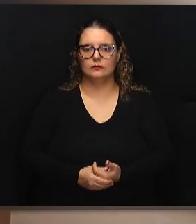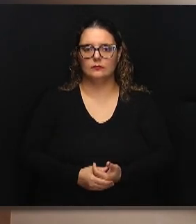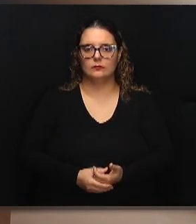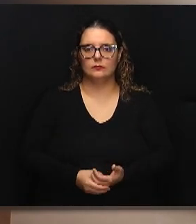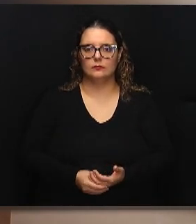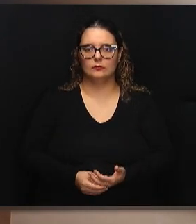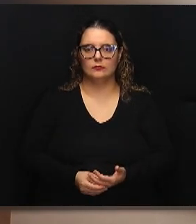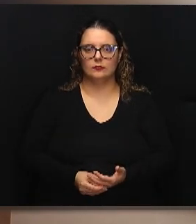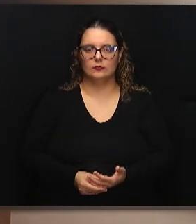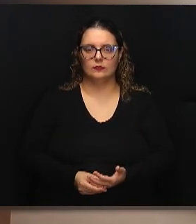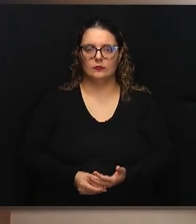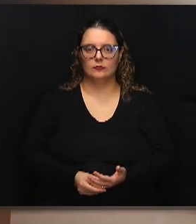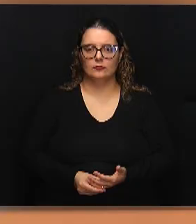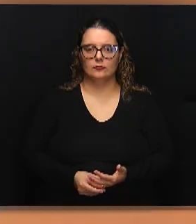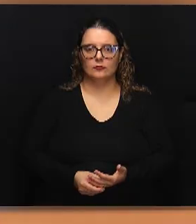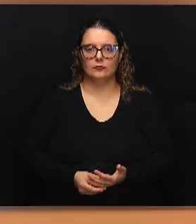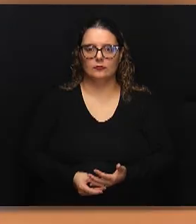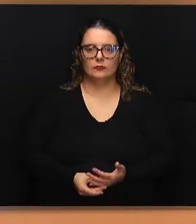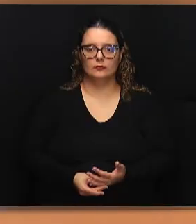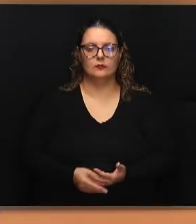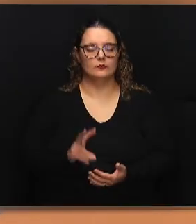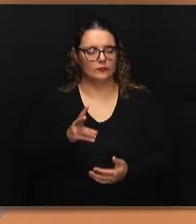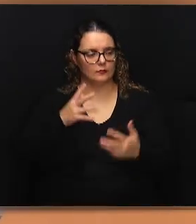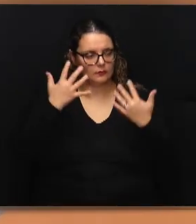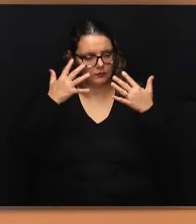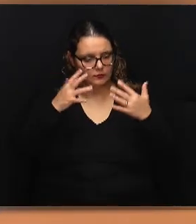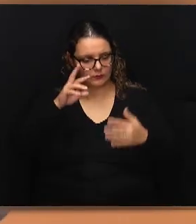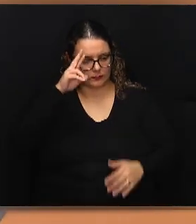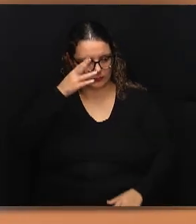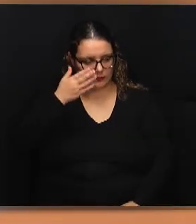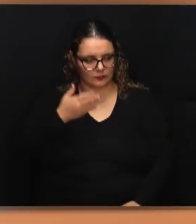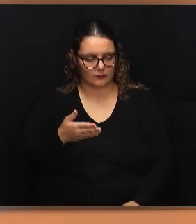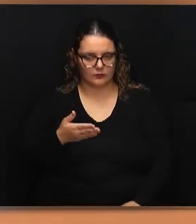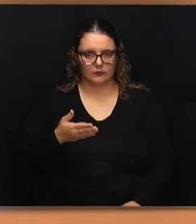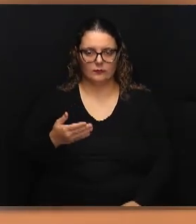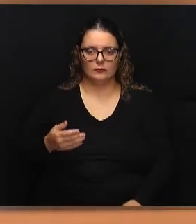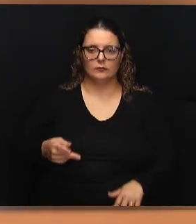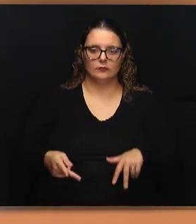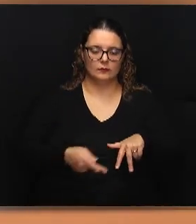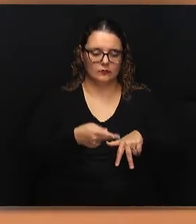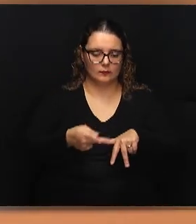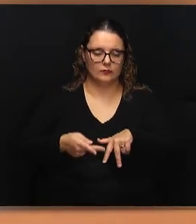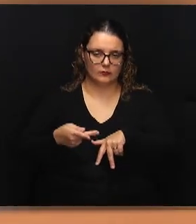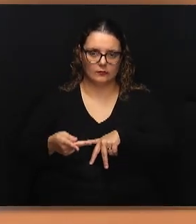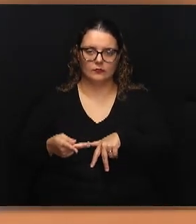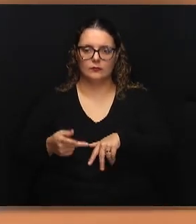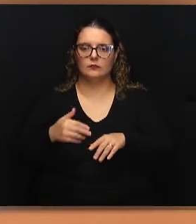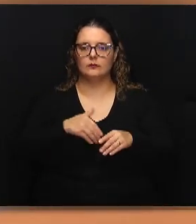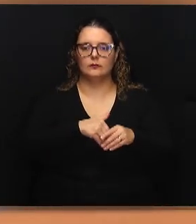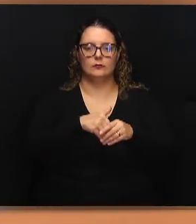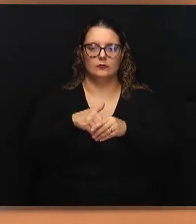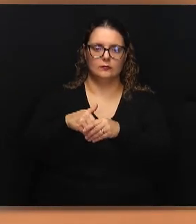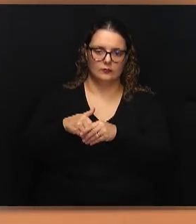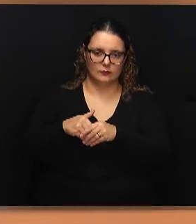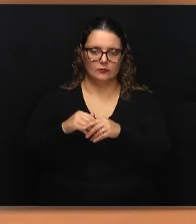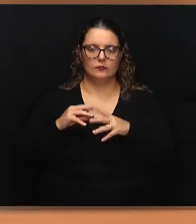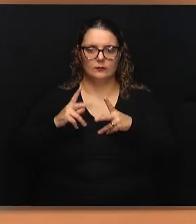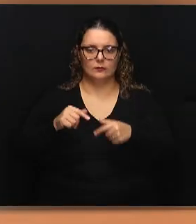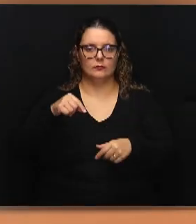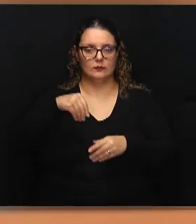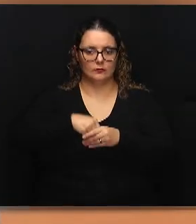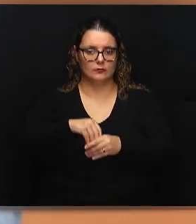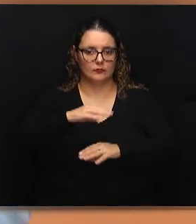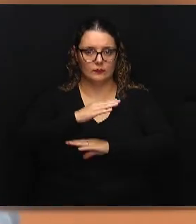tenho sempre cumprimentado o senhor pelos pareceres, pelos votos, por tudo nessa casa.